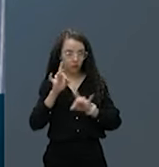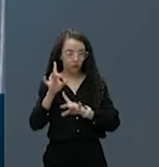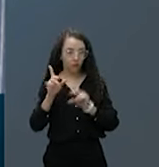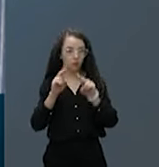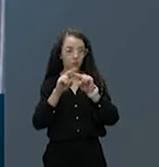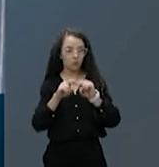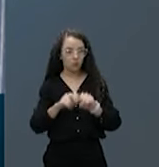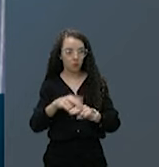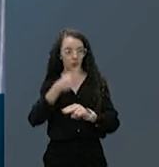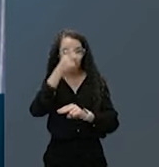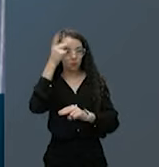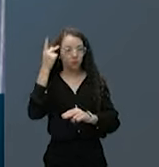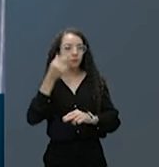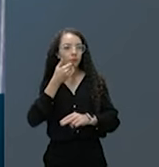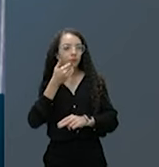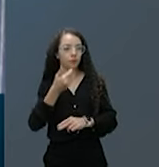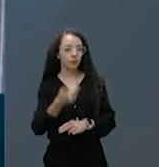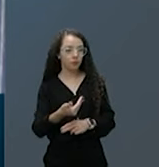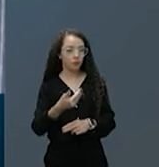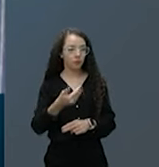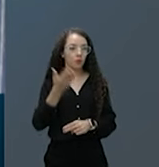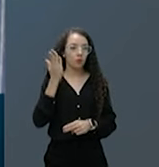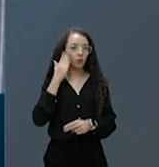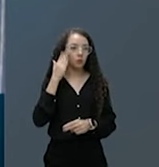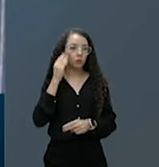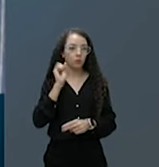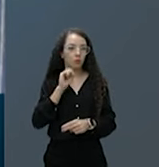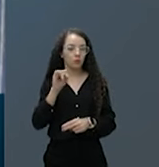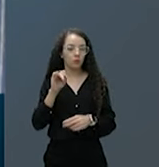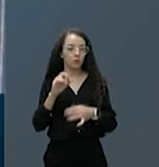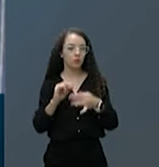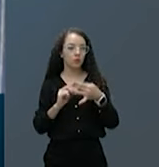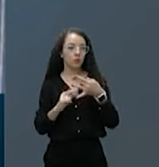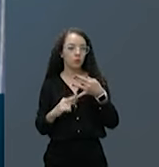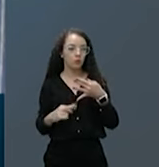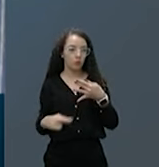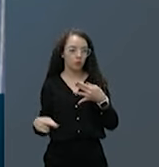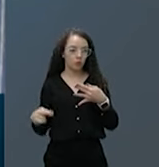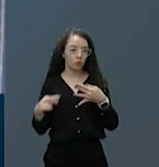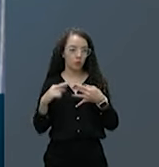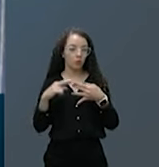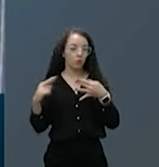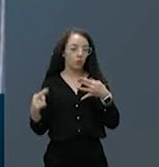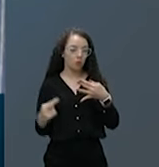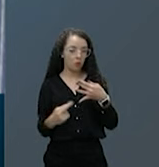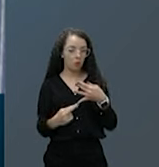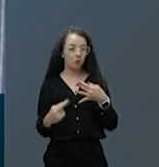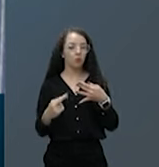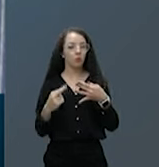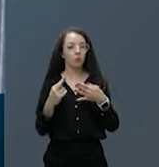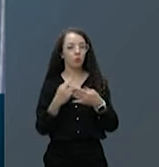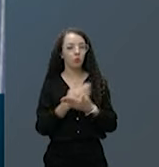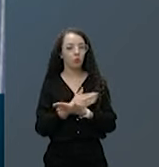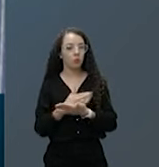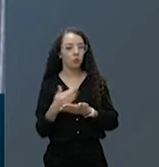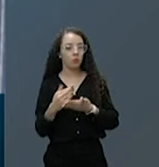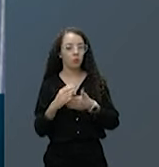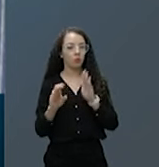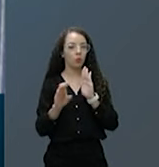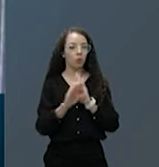saber, se os recursos interpostos após a entrada em vigor do Código de